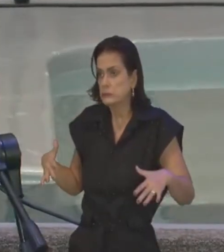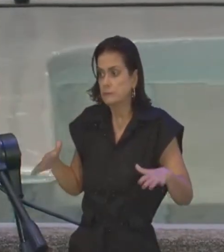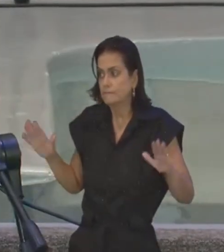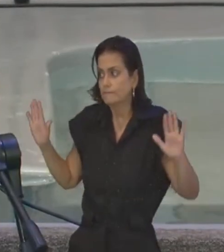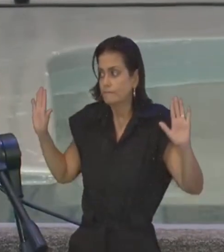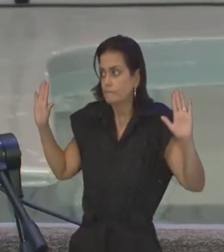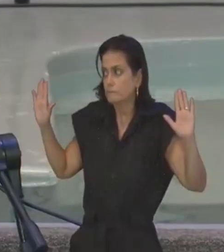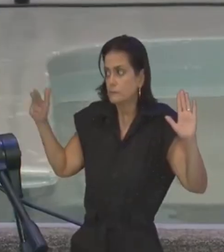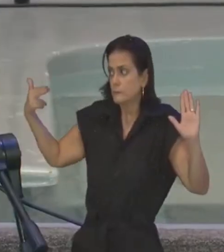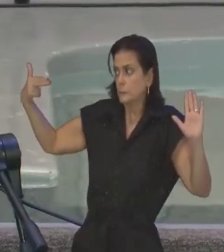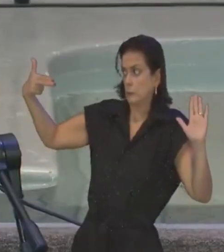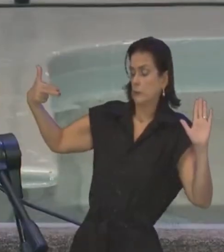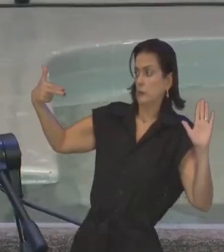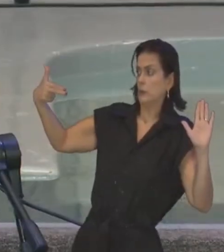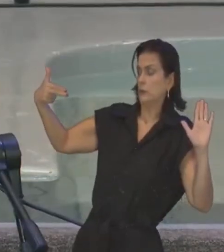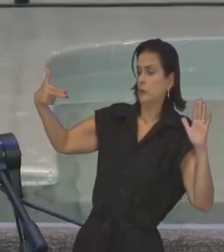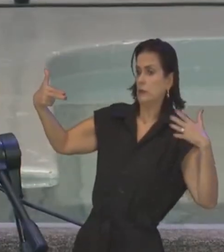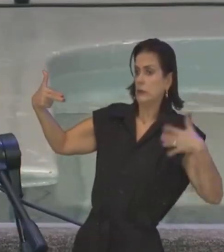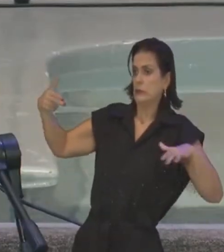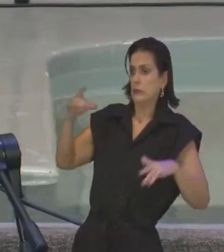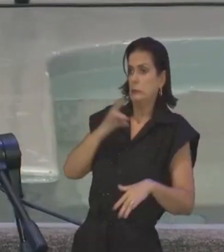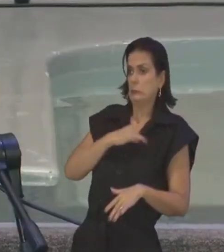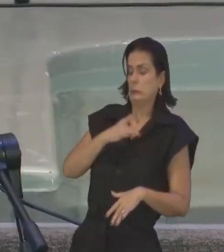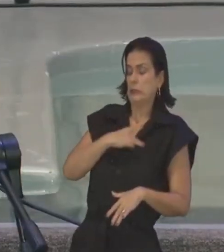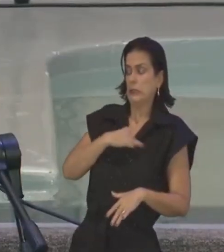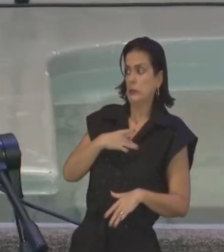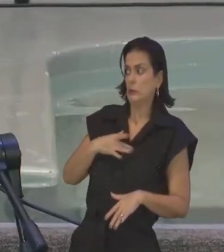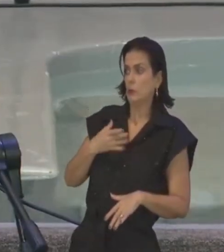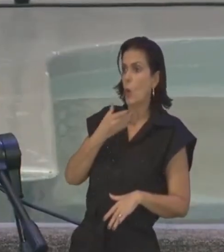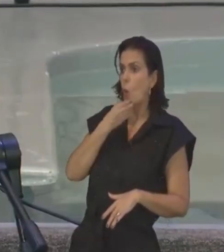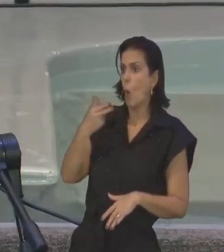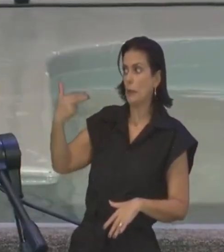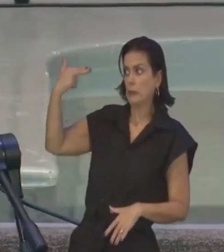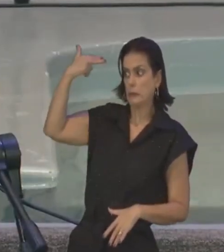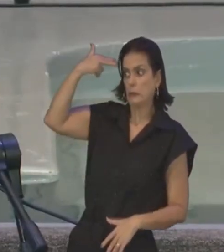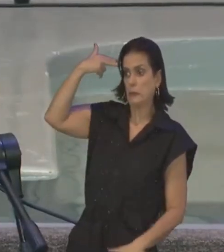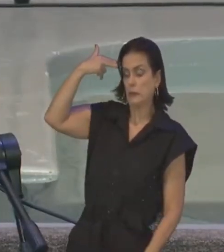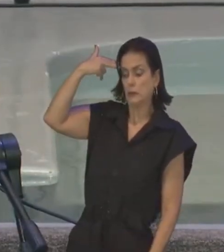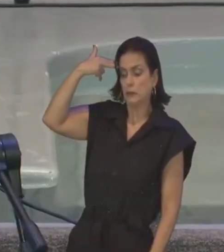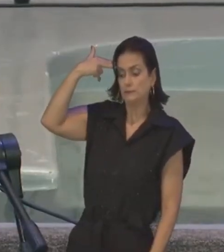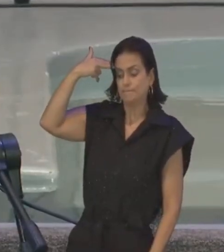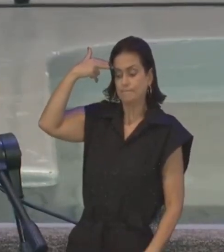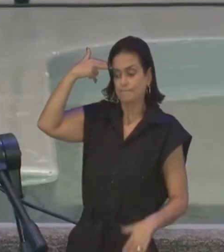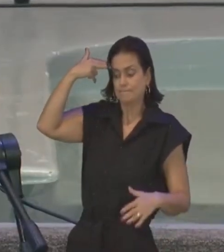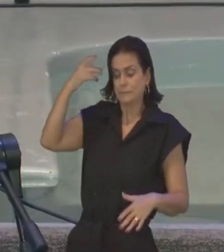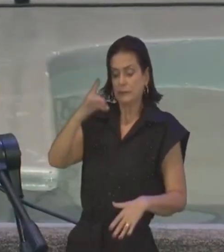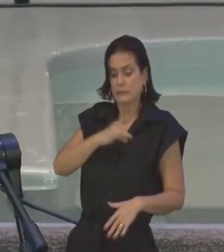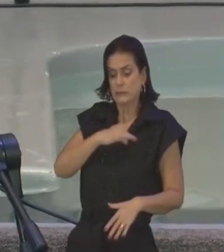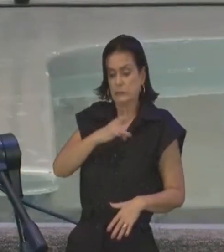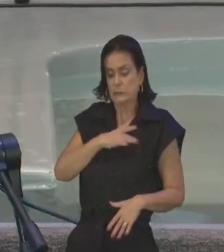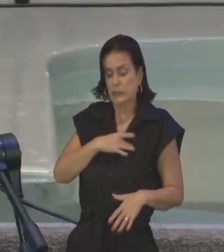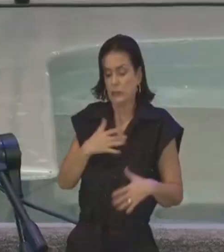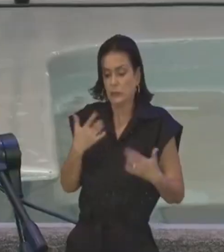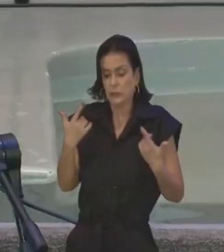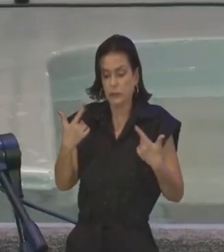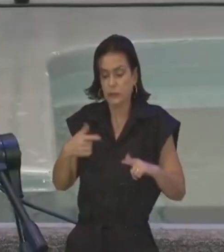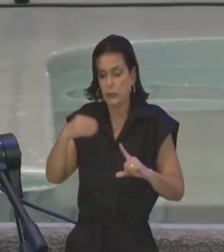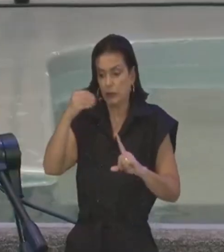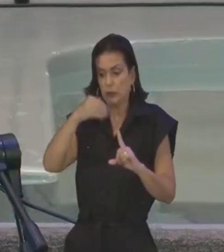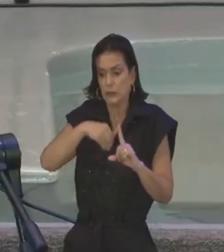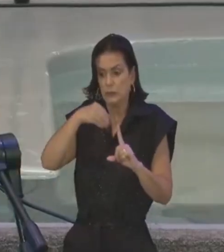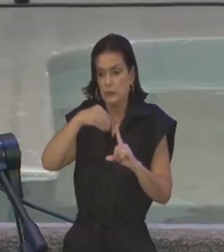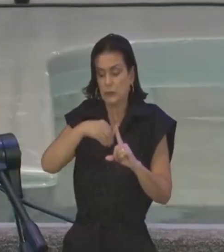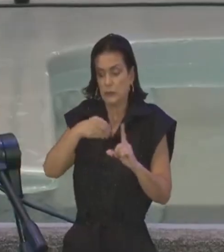alto, ele com uma arma na sua cabeça, e você fica completamente vulnerável,